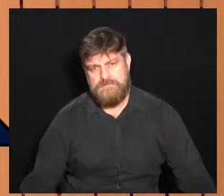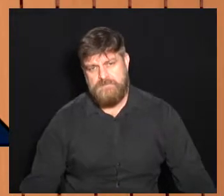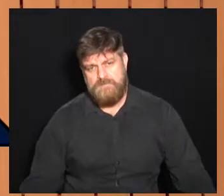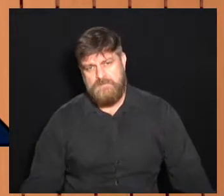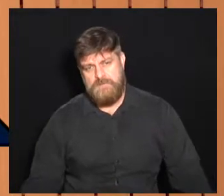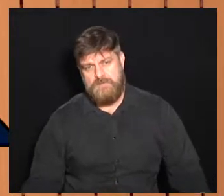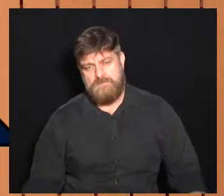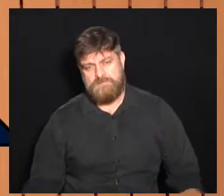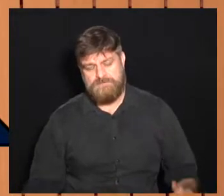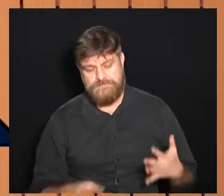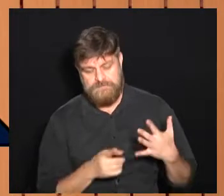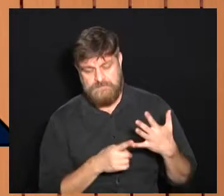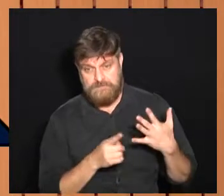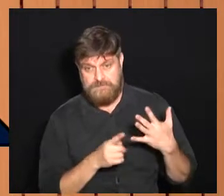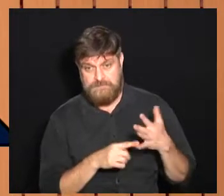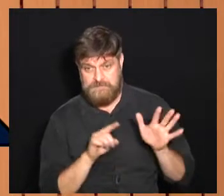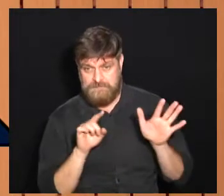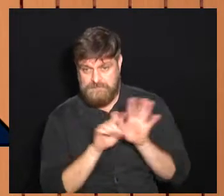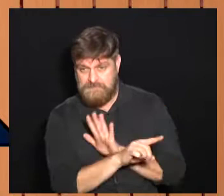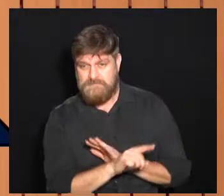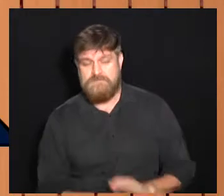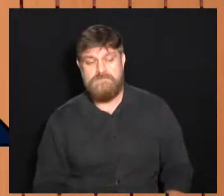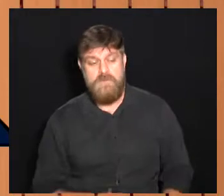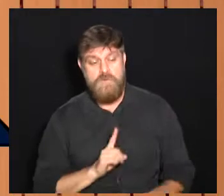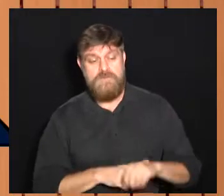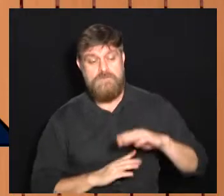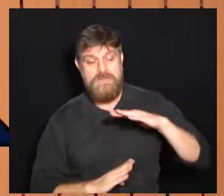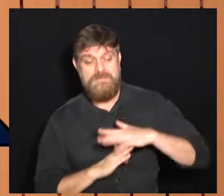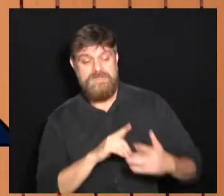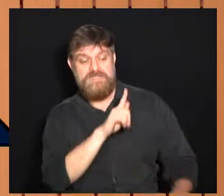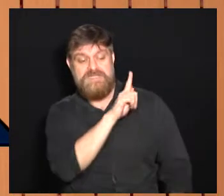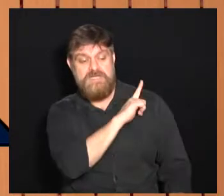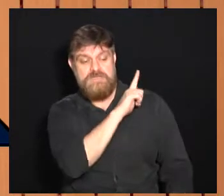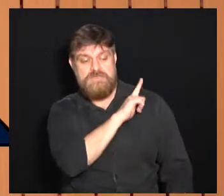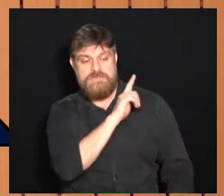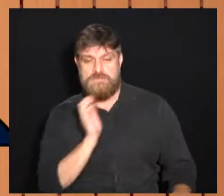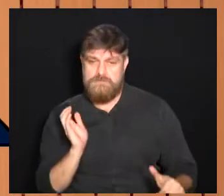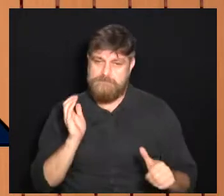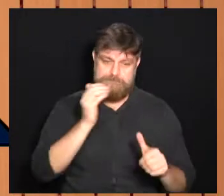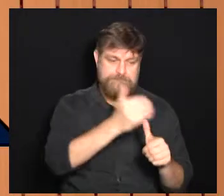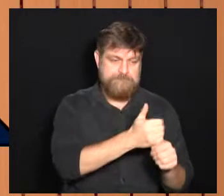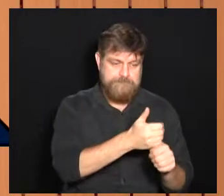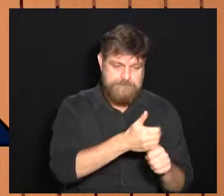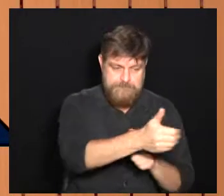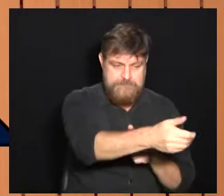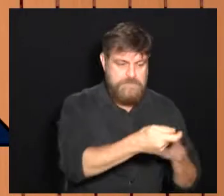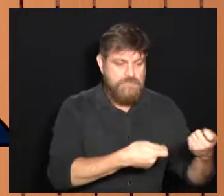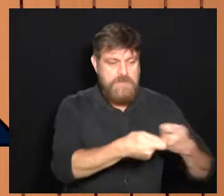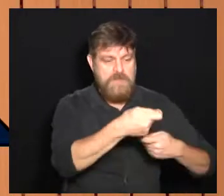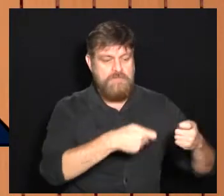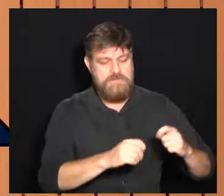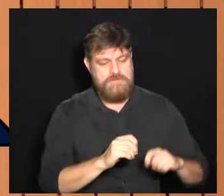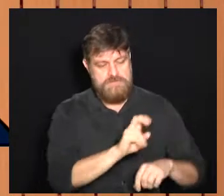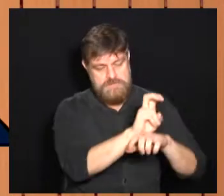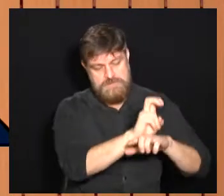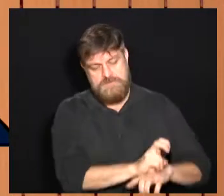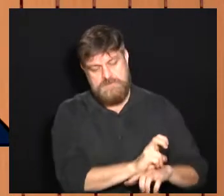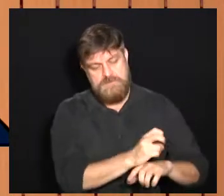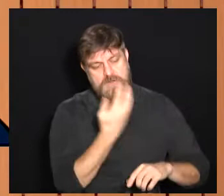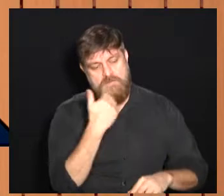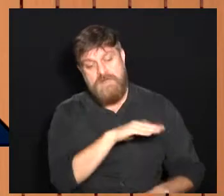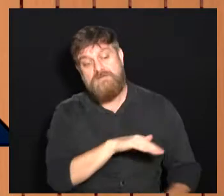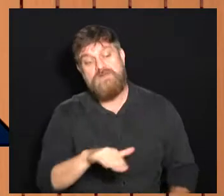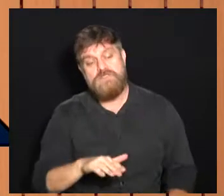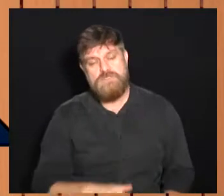E qual o prazo para que a nova gestora assuma a administração dos centros